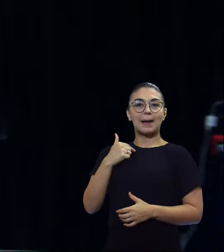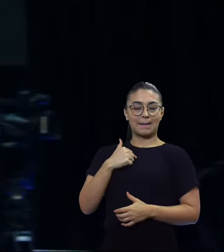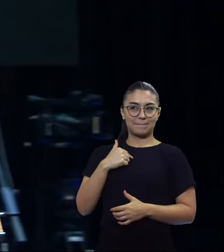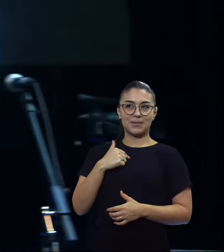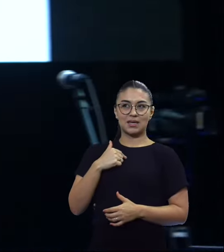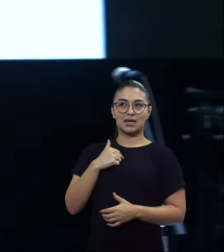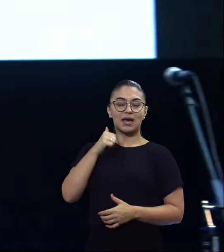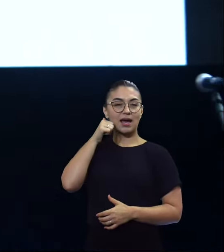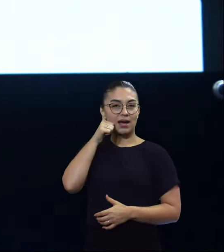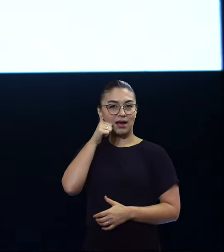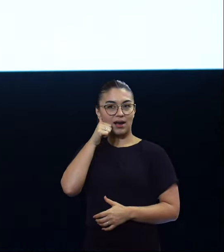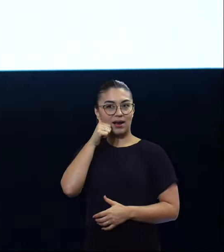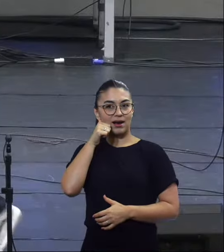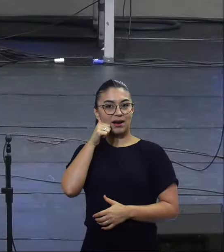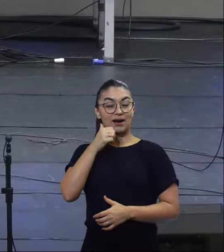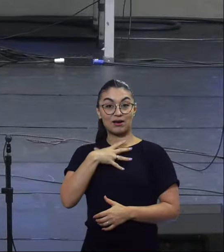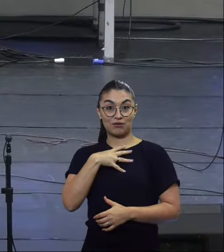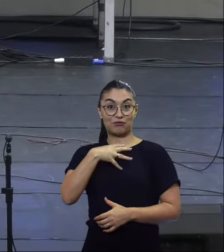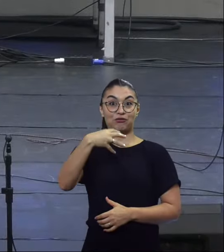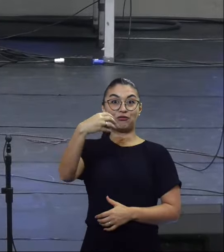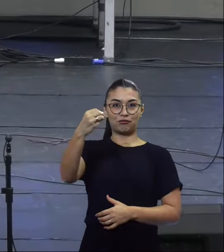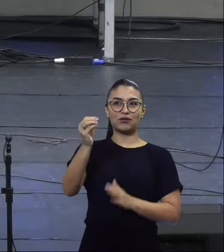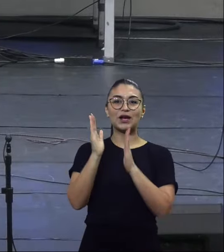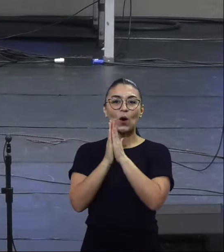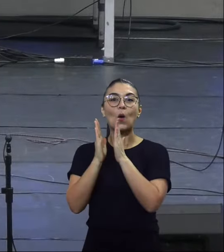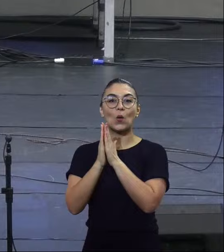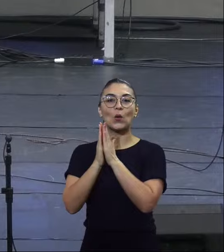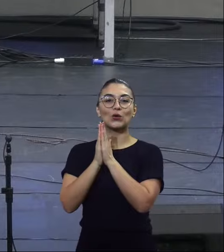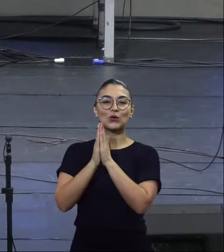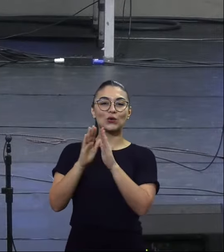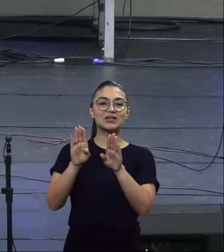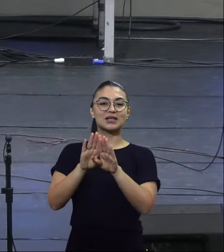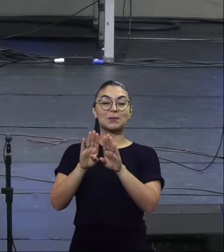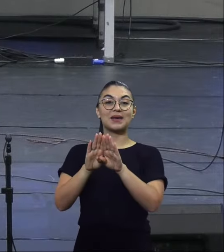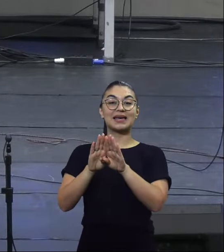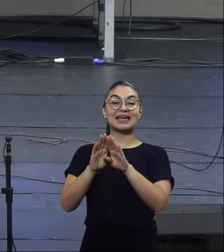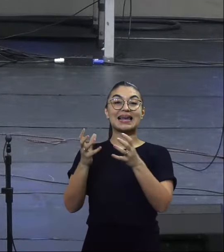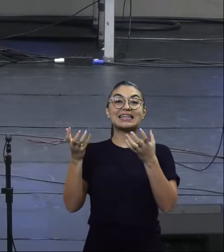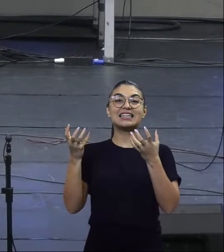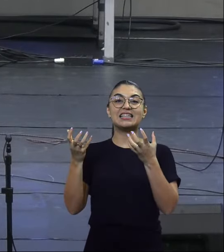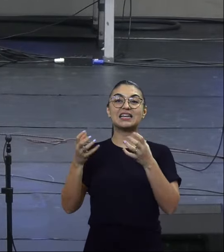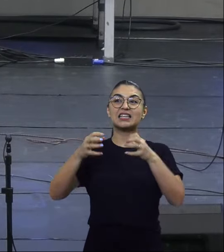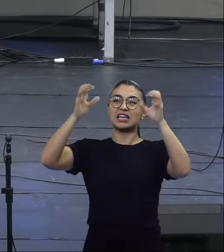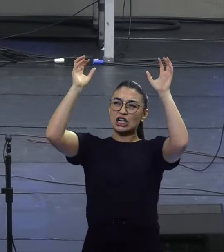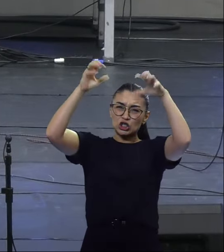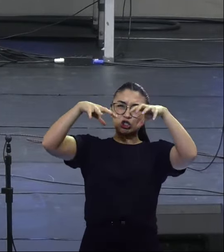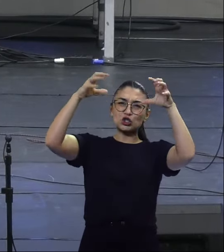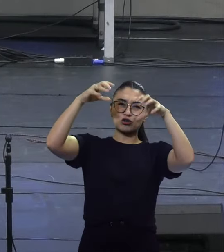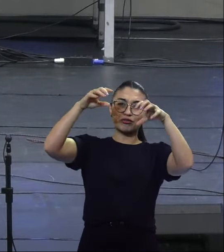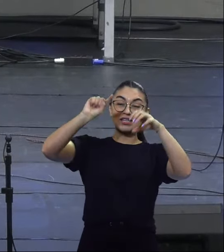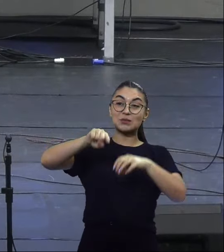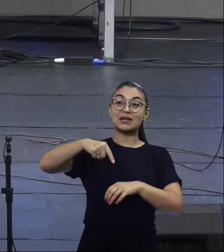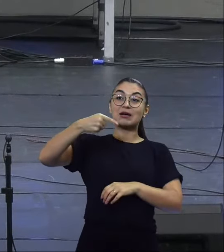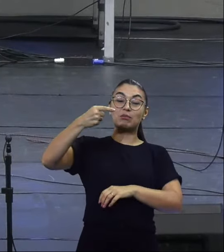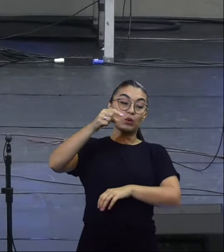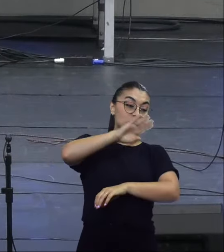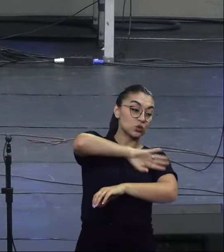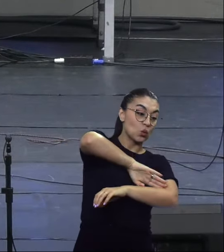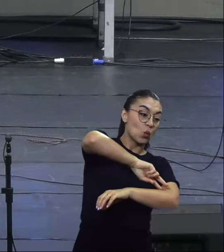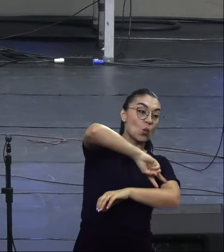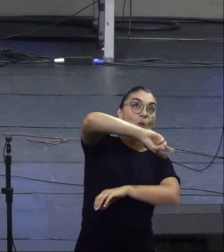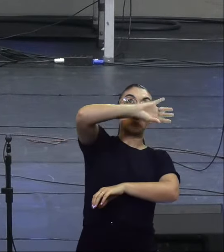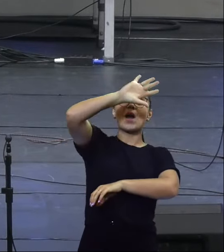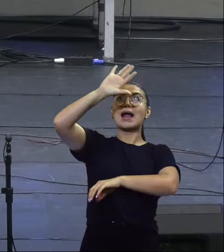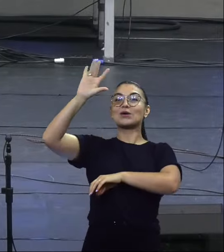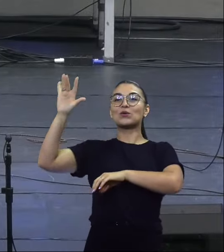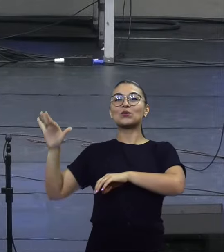uma vez e foi surpreendida, porque ela estava aqui em Curitiba, chovendo um monte, e ela queria ver um arco-íris e queria chegar na praia. E não estivesse chovendo na praia. É exigente a menina também,